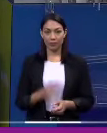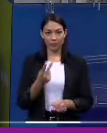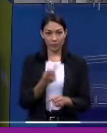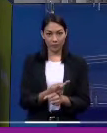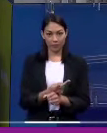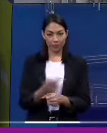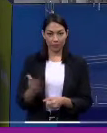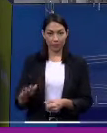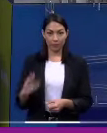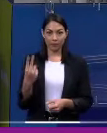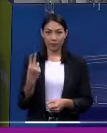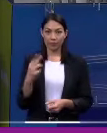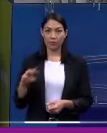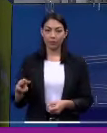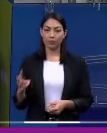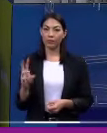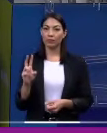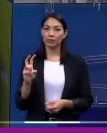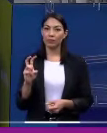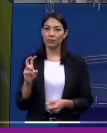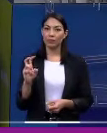Prêmio estimado em